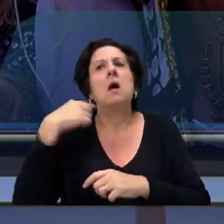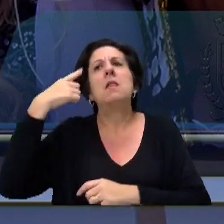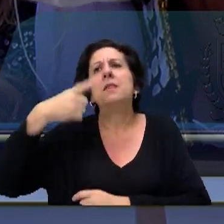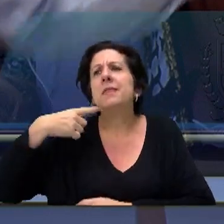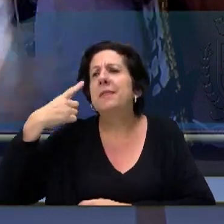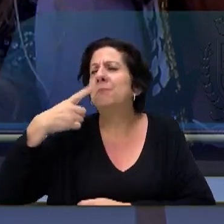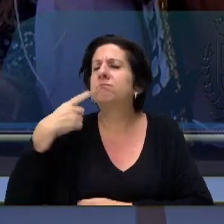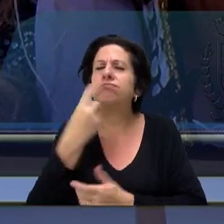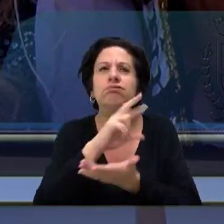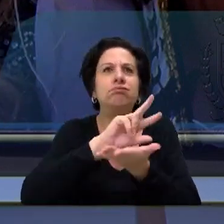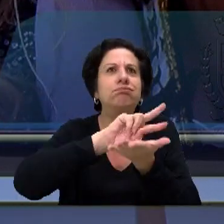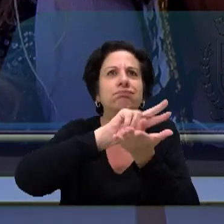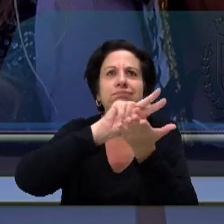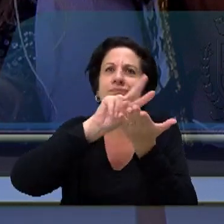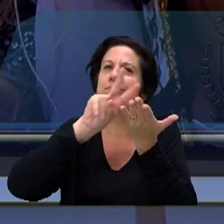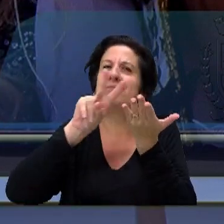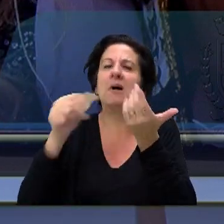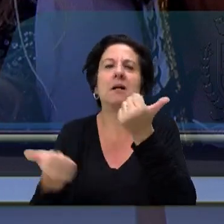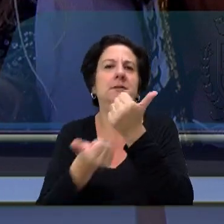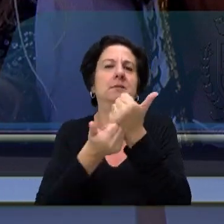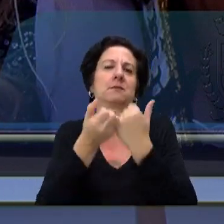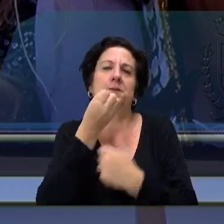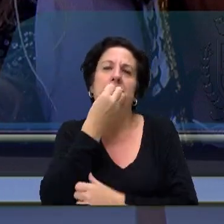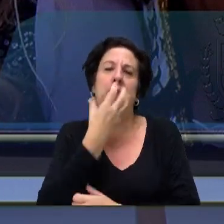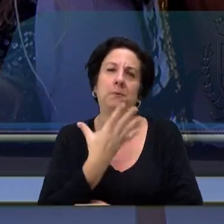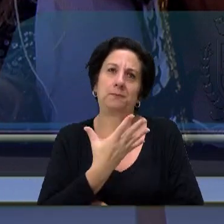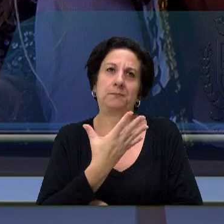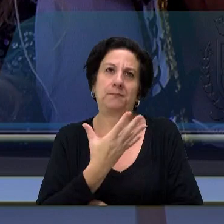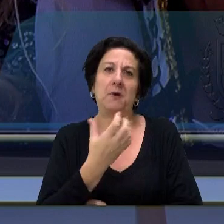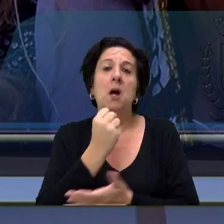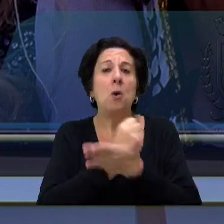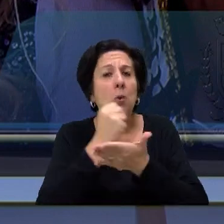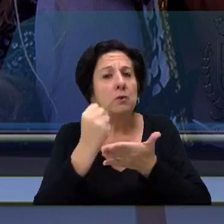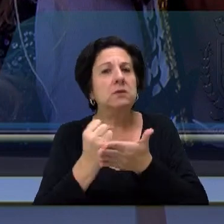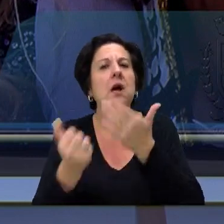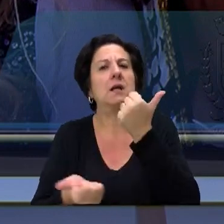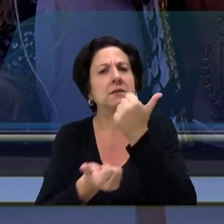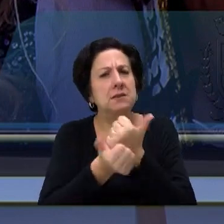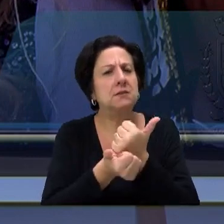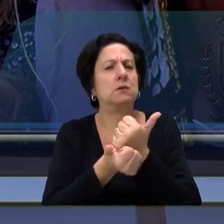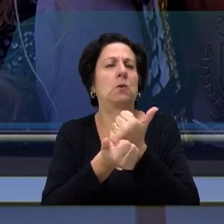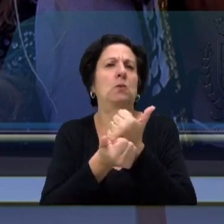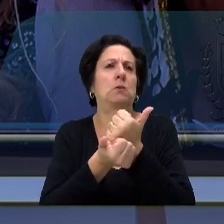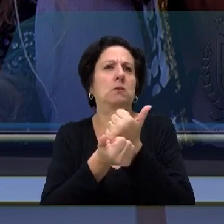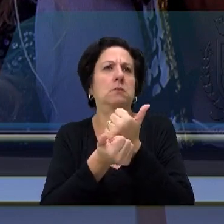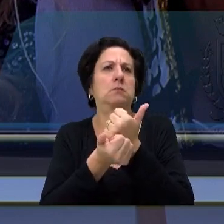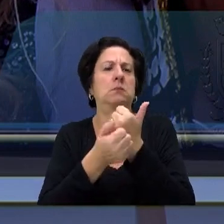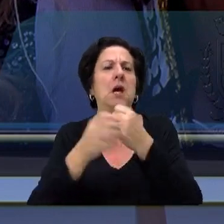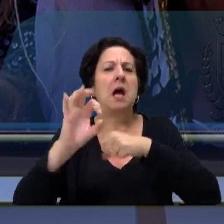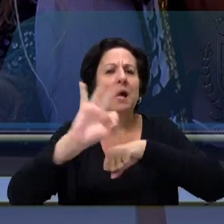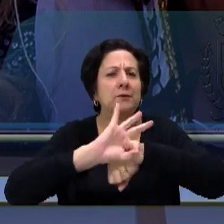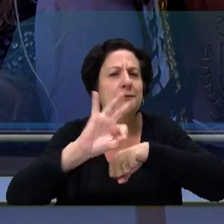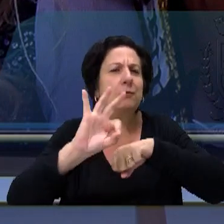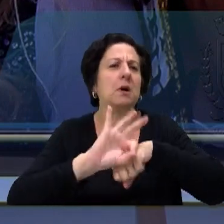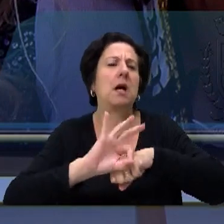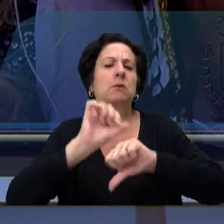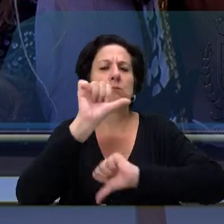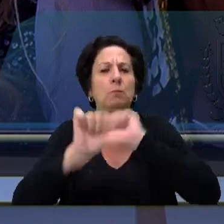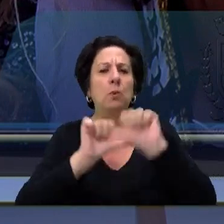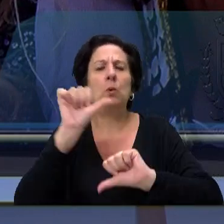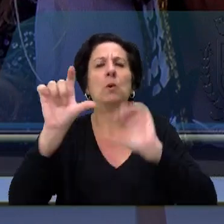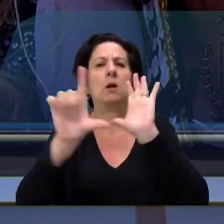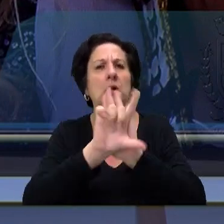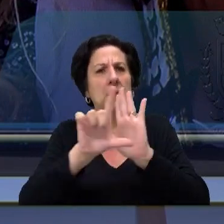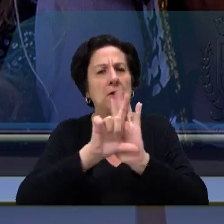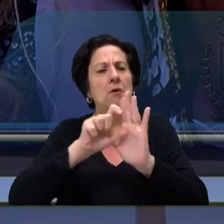têm vários assessores bons. Então contratem assessores, legisladores, advogados que mudem essa legislação